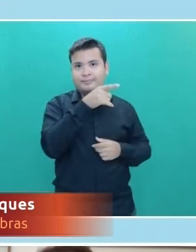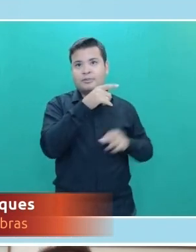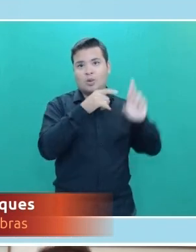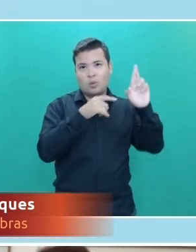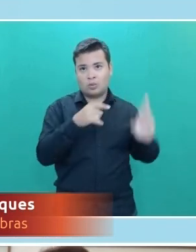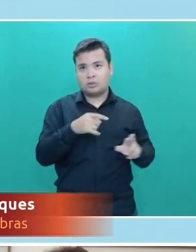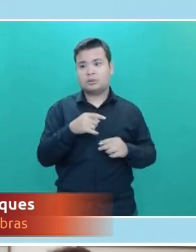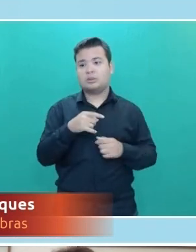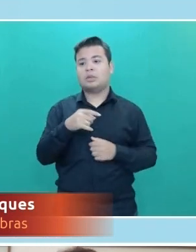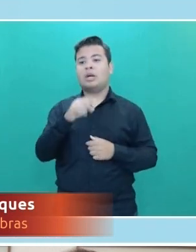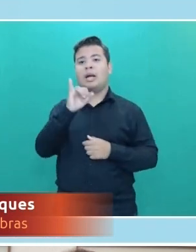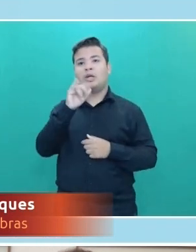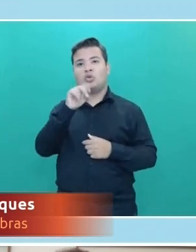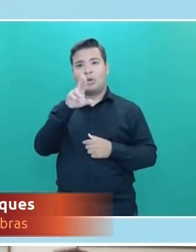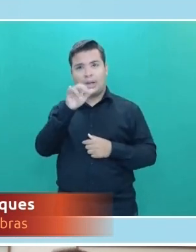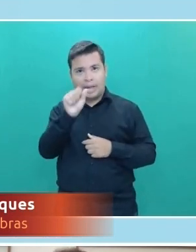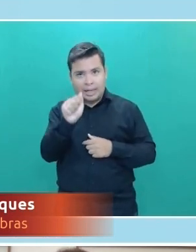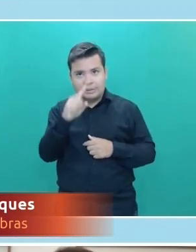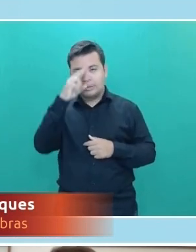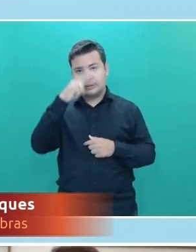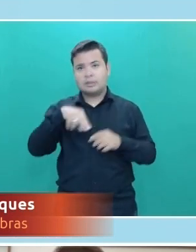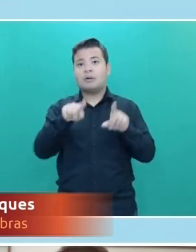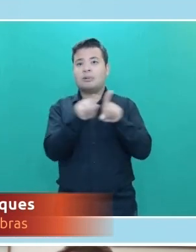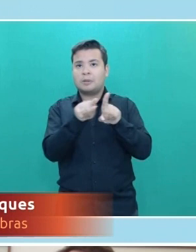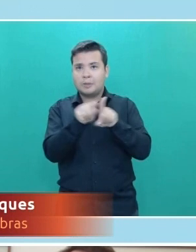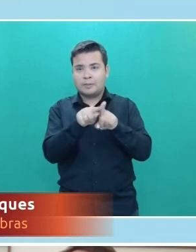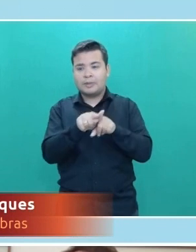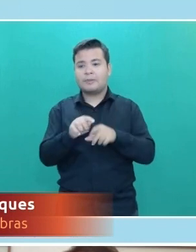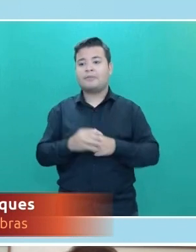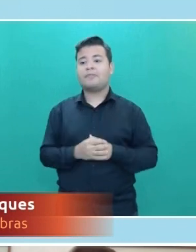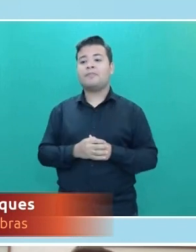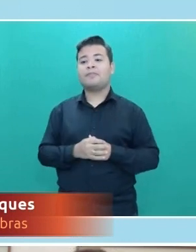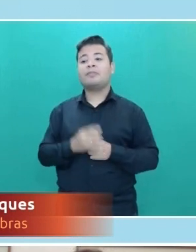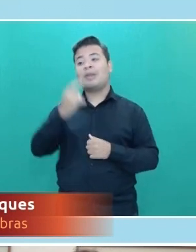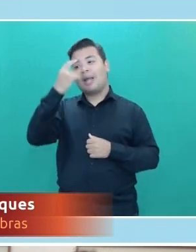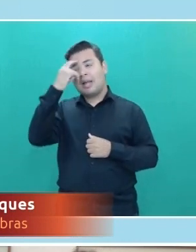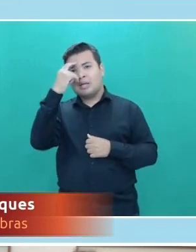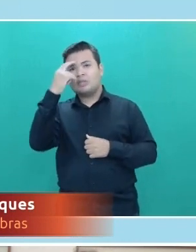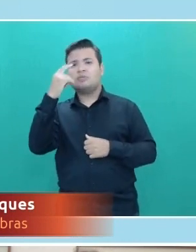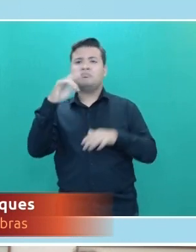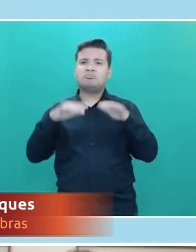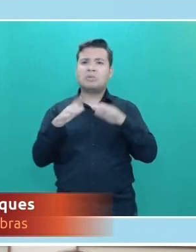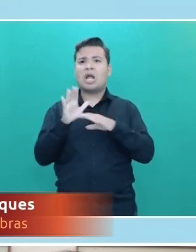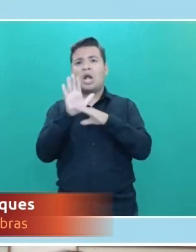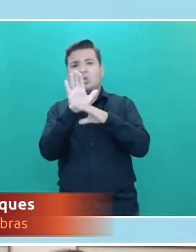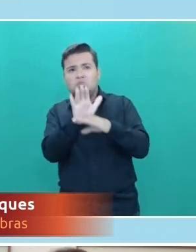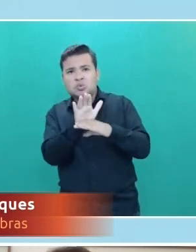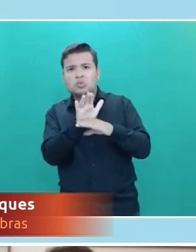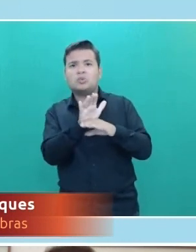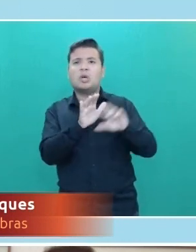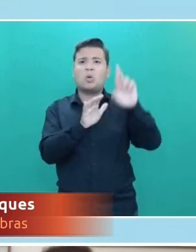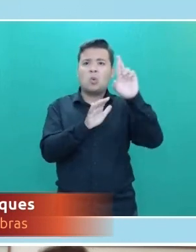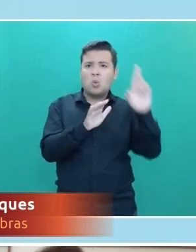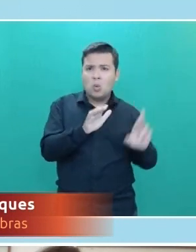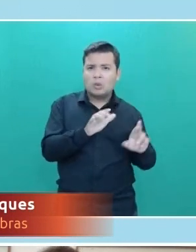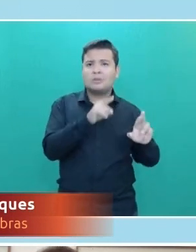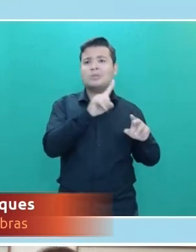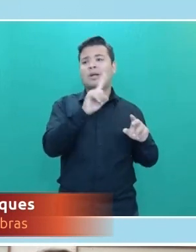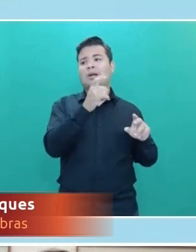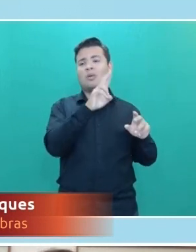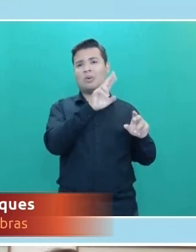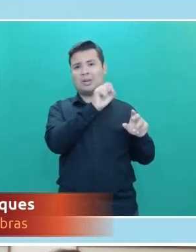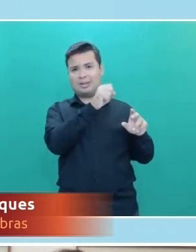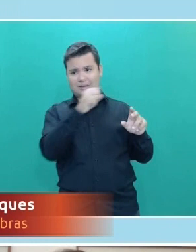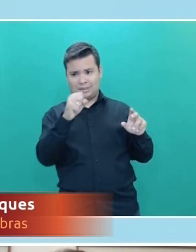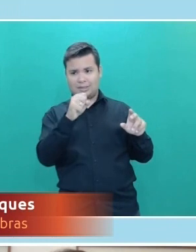Índia oscila entre apoiar a Rússia, um antigo aliado da área soviética, as Forças Armadas indianas compram